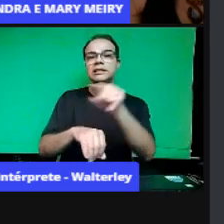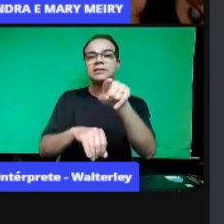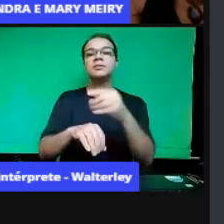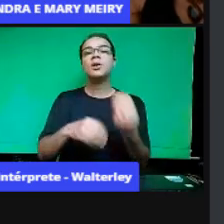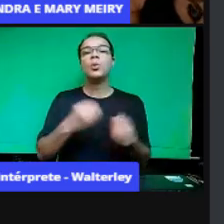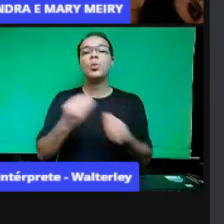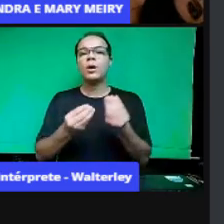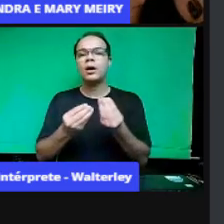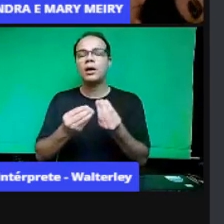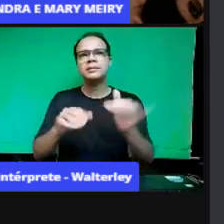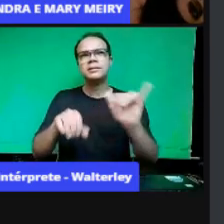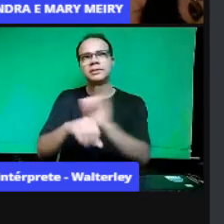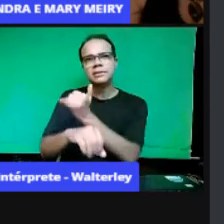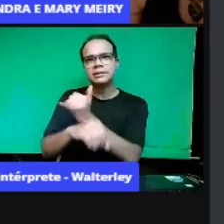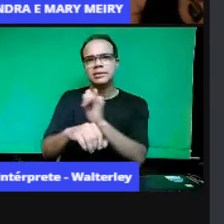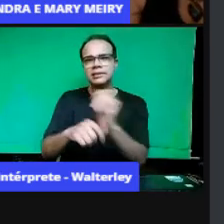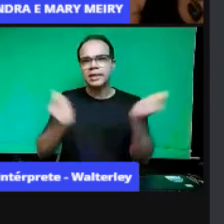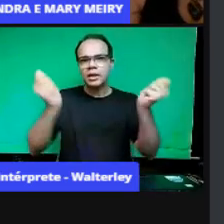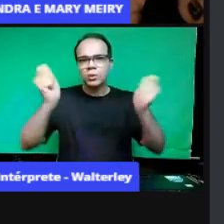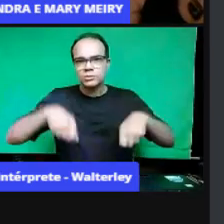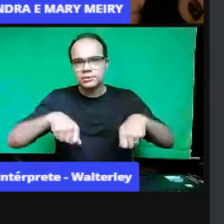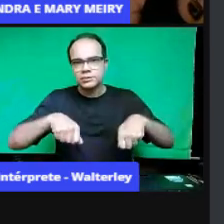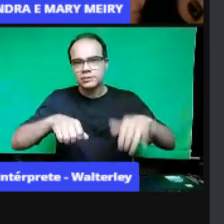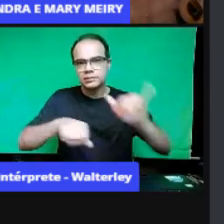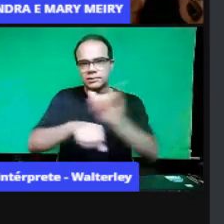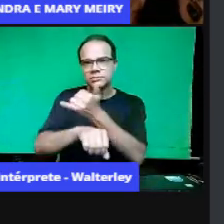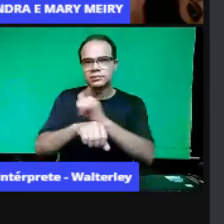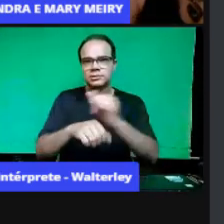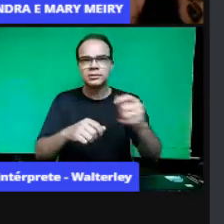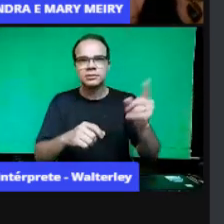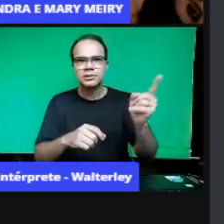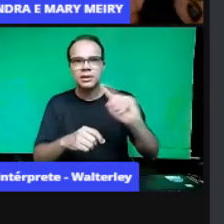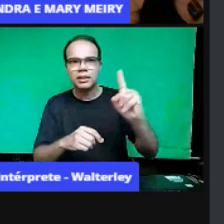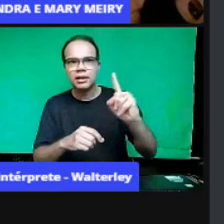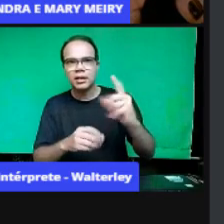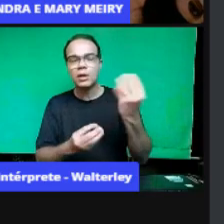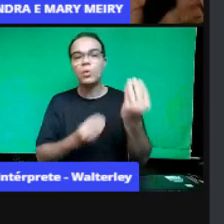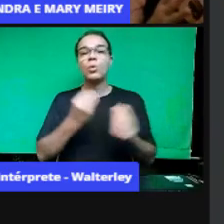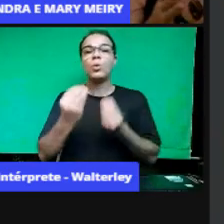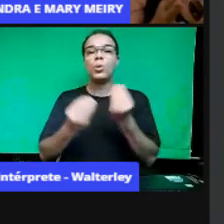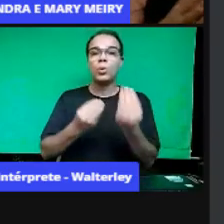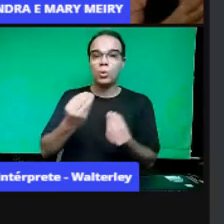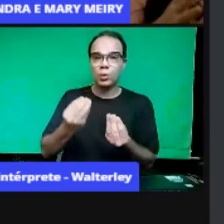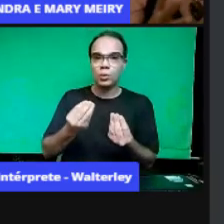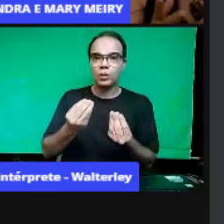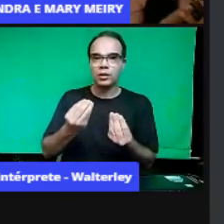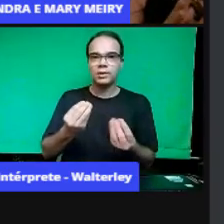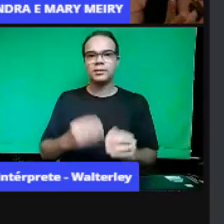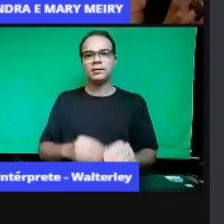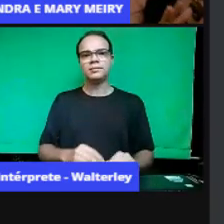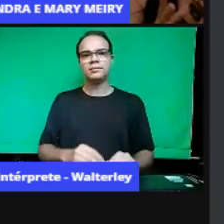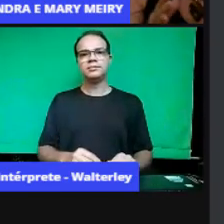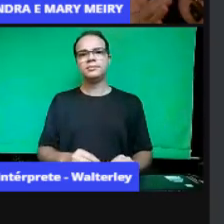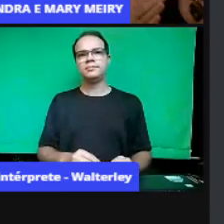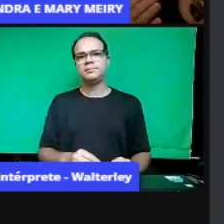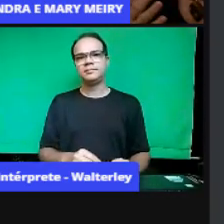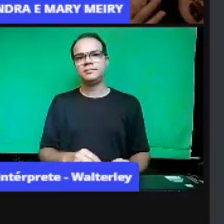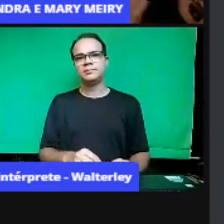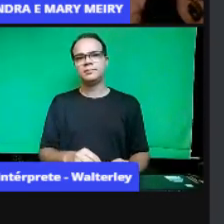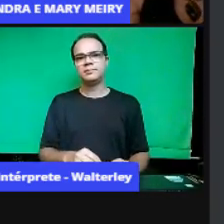estratégias para a execução desse conteúdo lá, com as situações